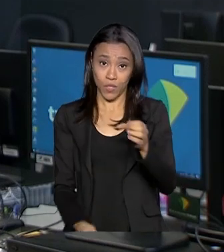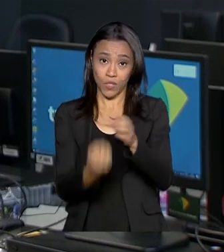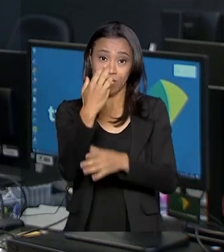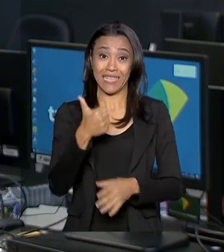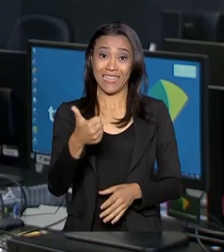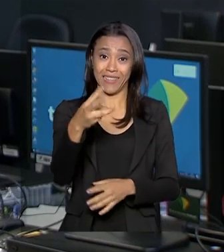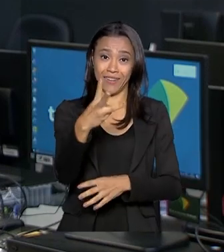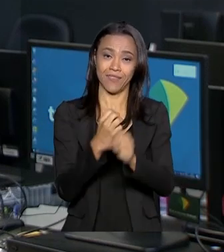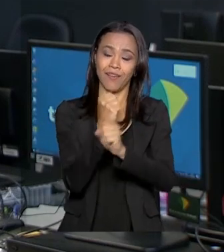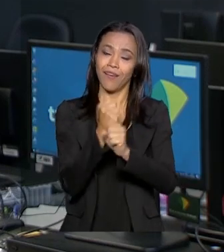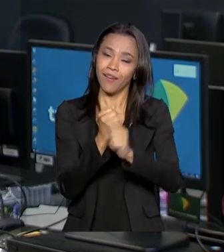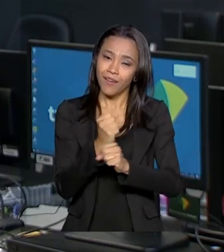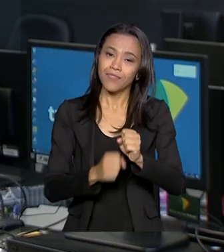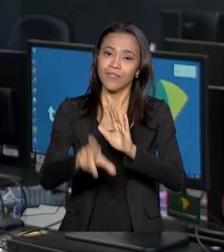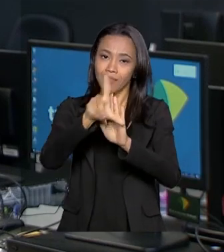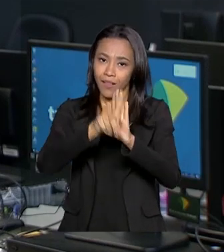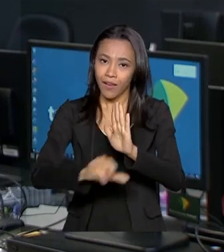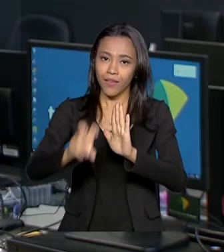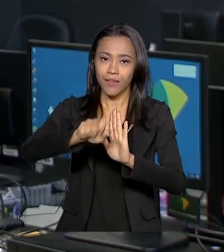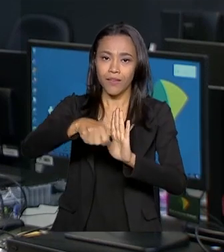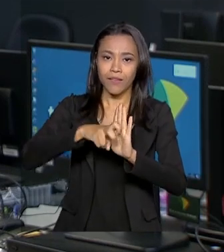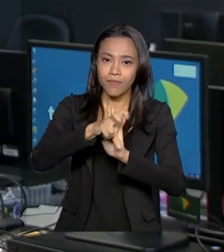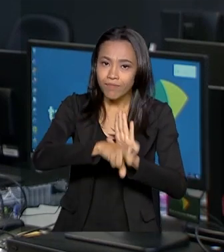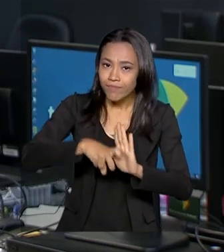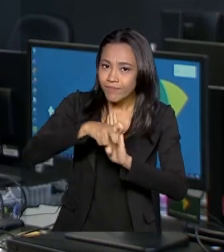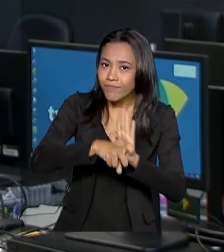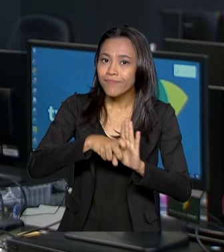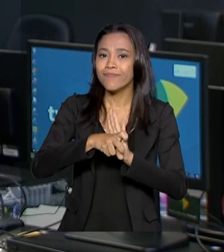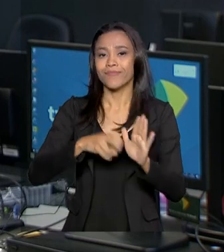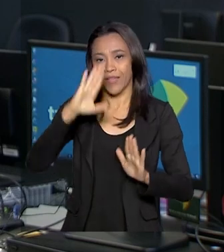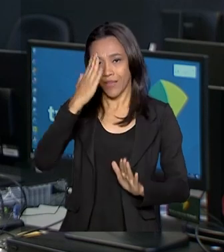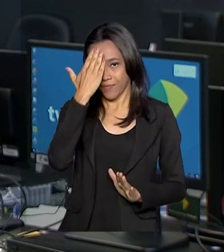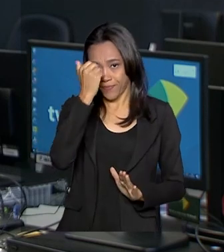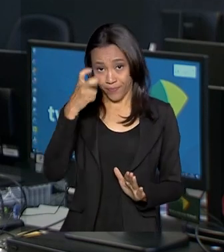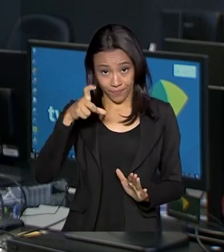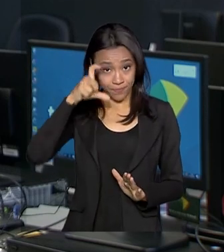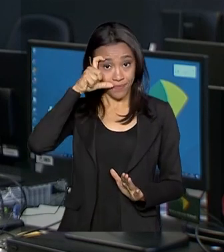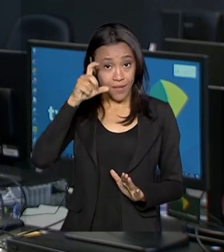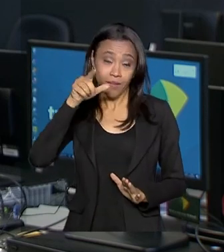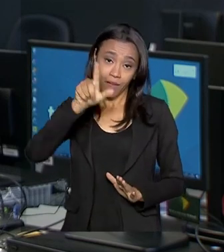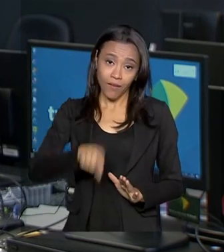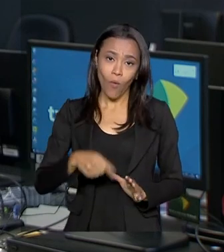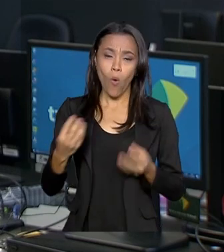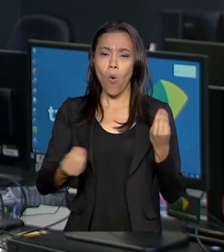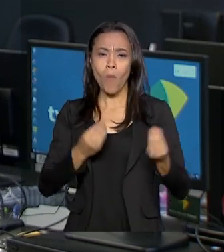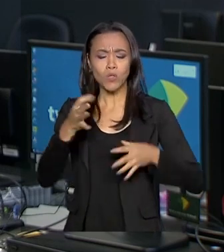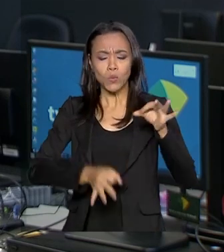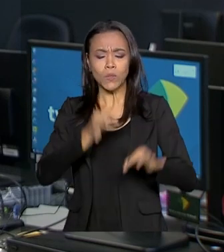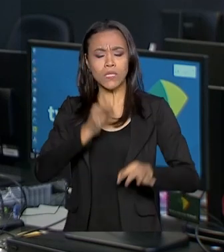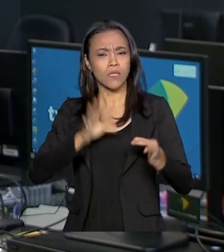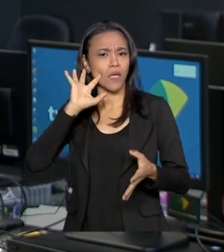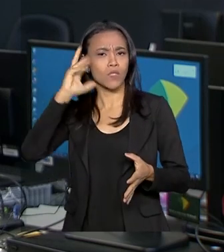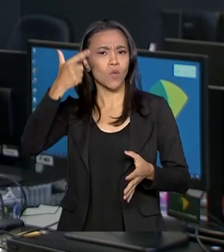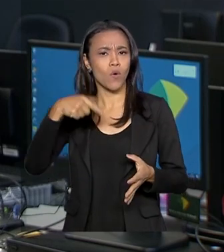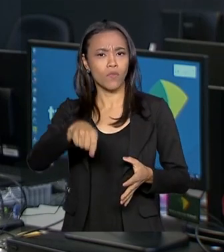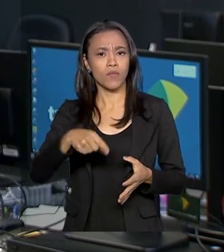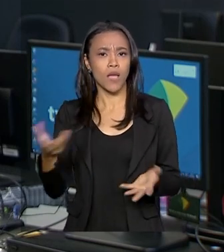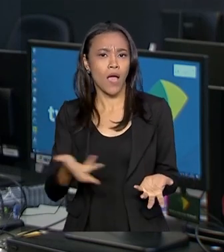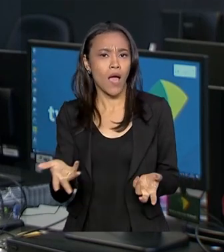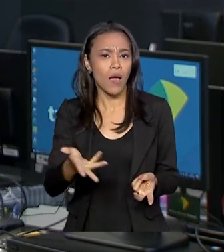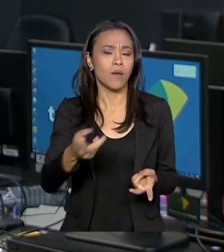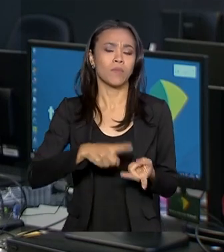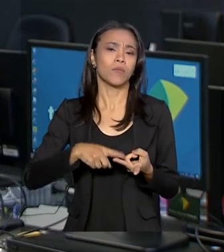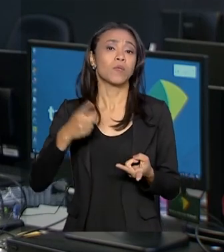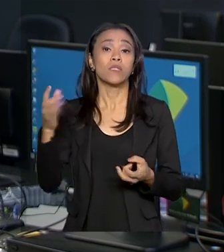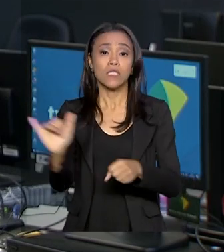Maria da Penha, que mudou a maneira pela qual a justiça se posiciona nos casos de violência doméstica, agilizando o atendimento e estabelecendo